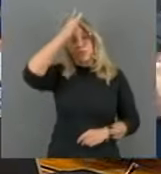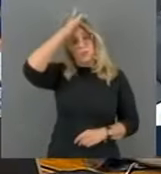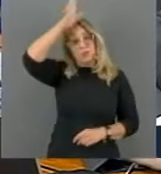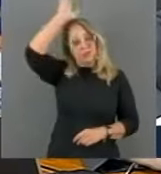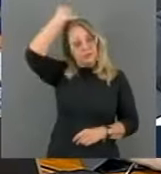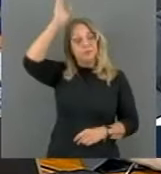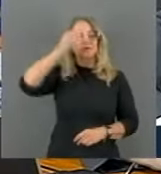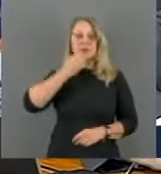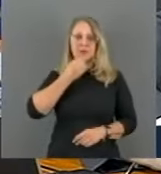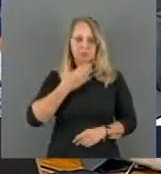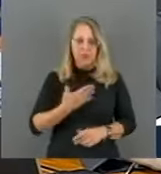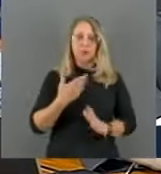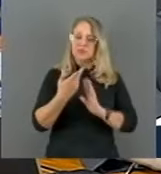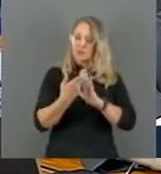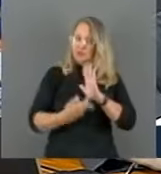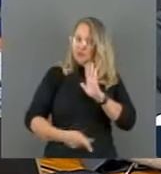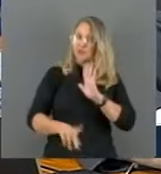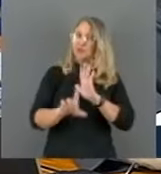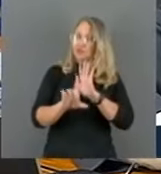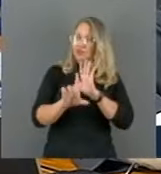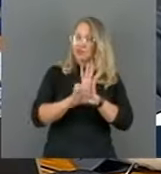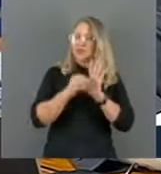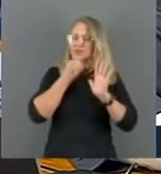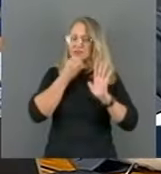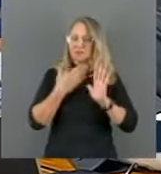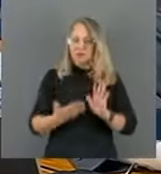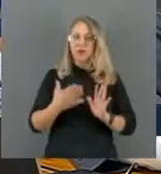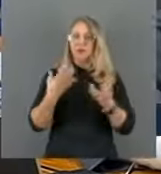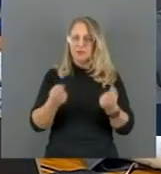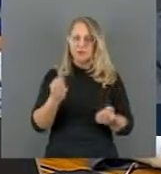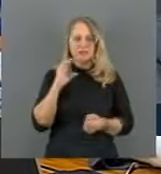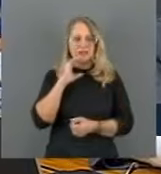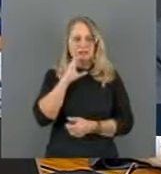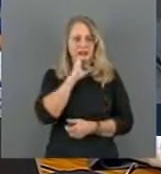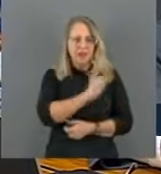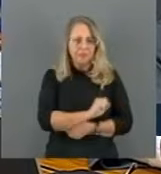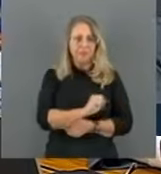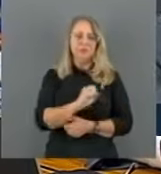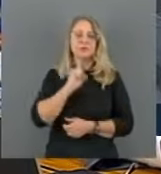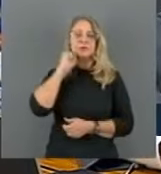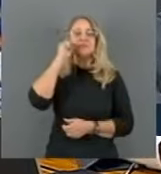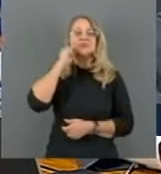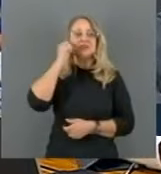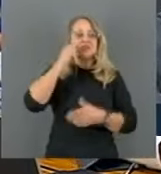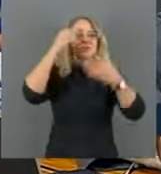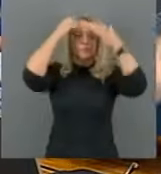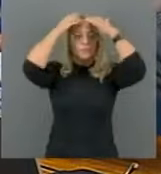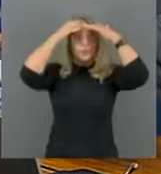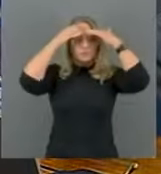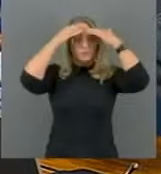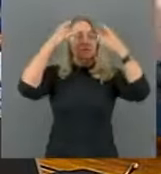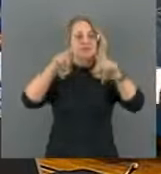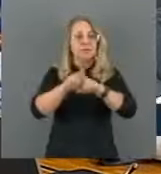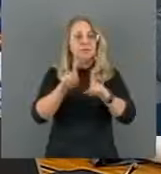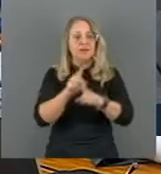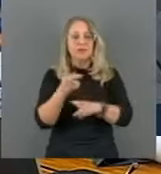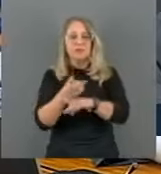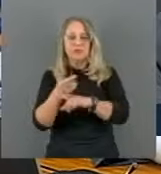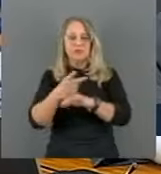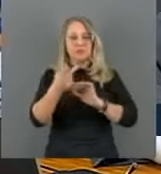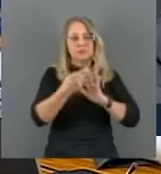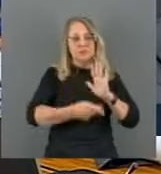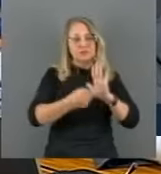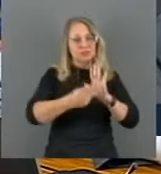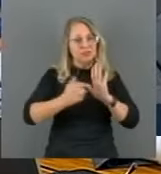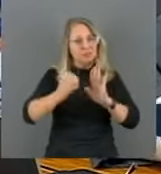hora esse projeto de lei vamos acelerar Senador Marcos Pontes buscar acelerar esse projeto também lá na ccj